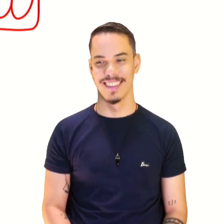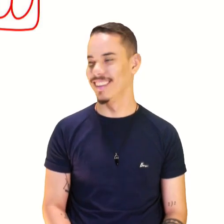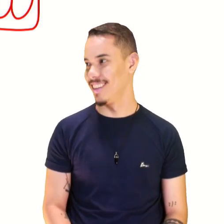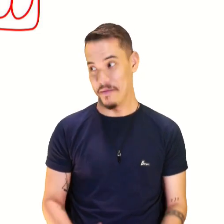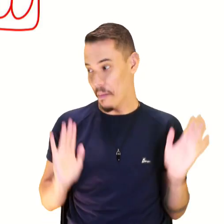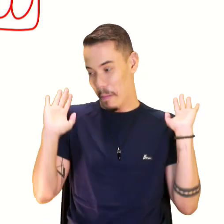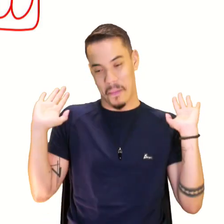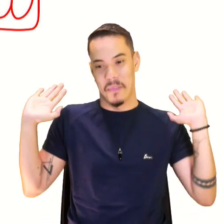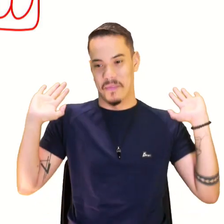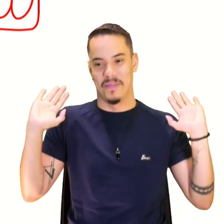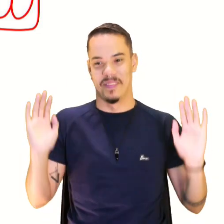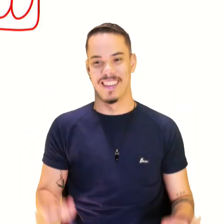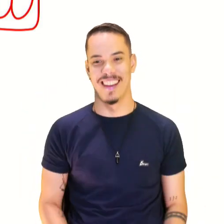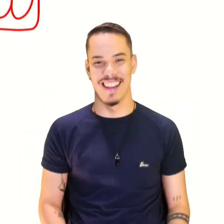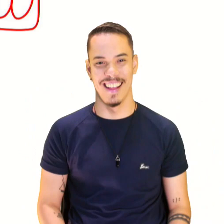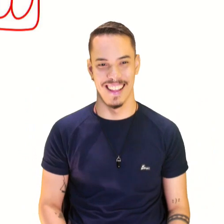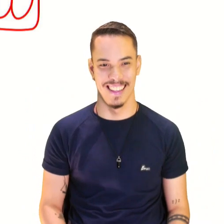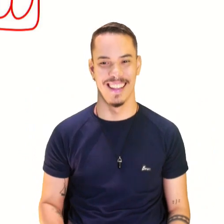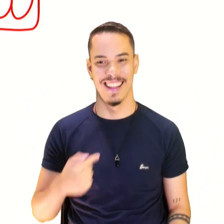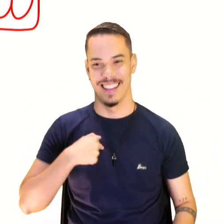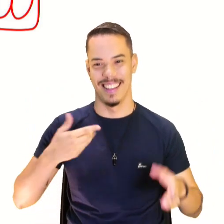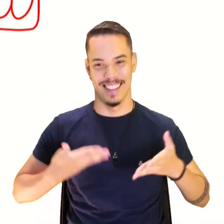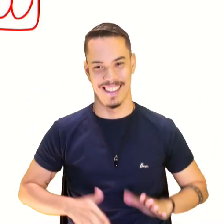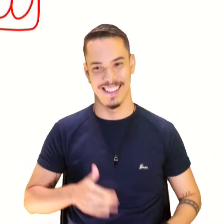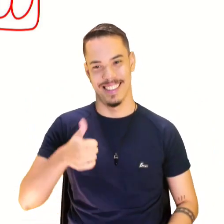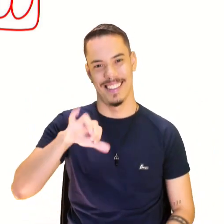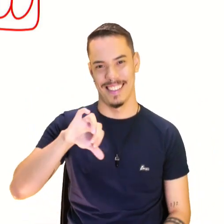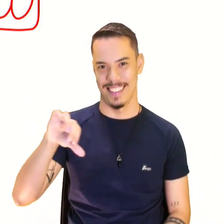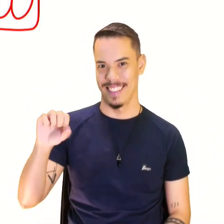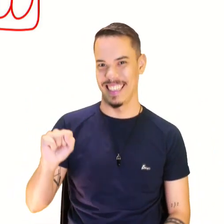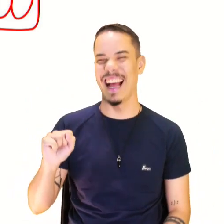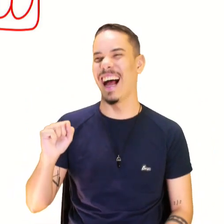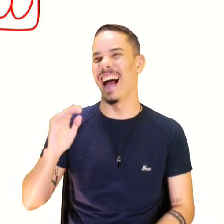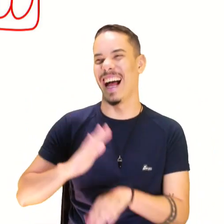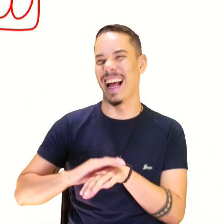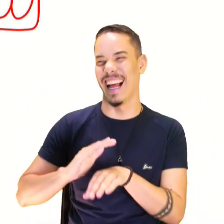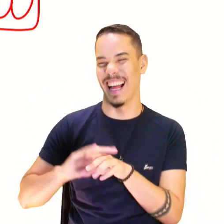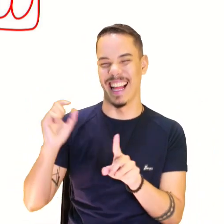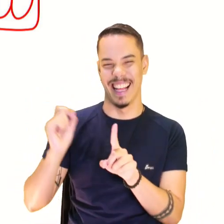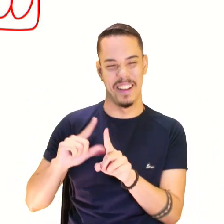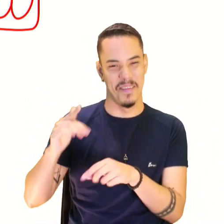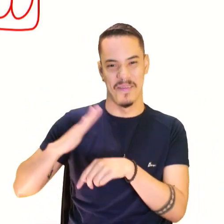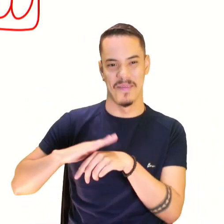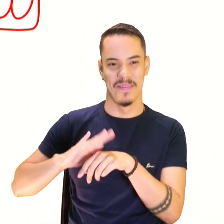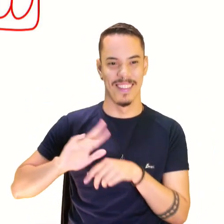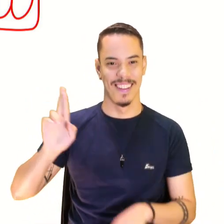o ano que eu nasci, né? Não tem nada a ver uma coisa com a outra. A pessoa se ofendeu porque quis.